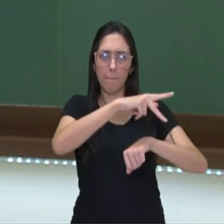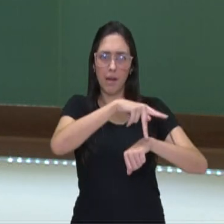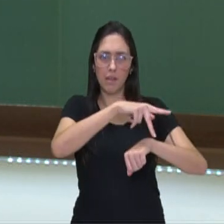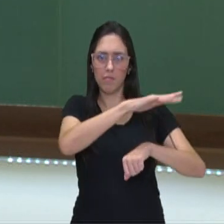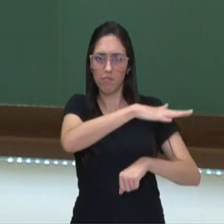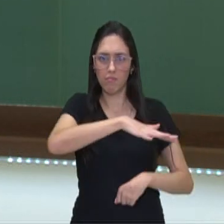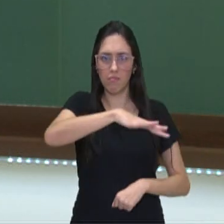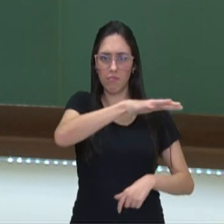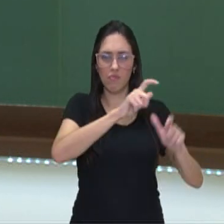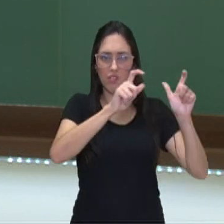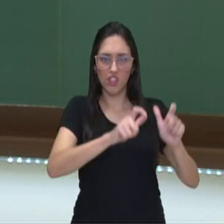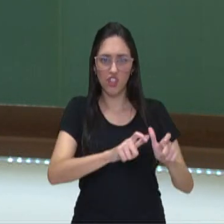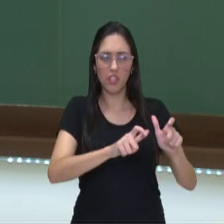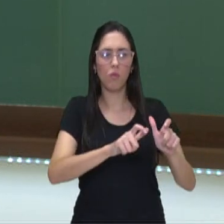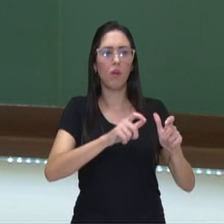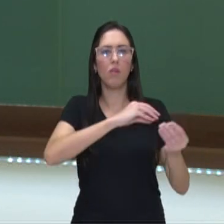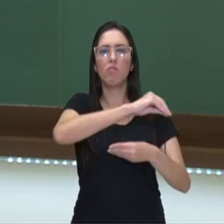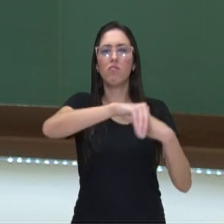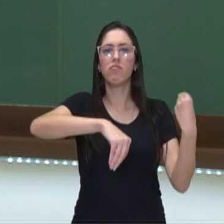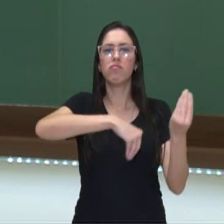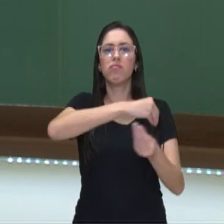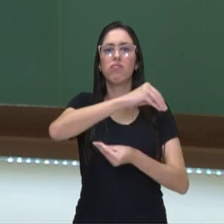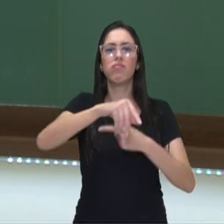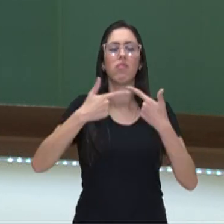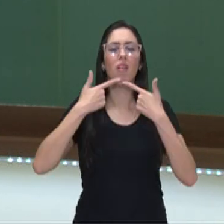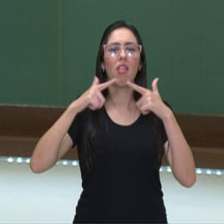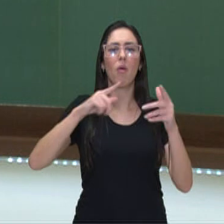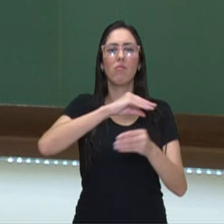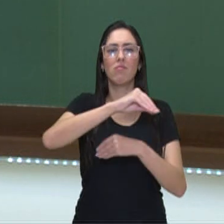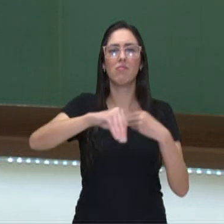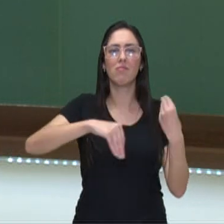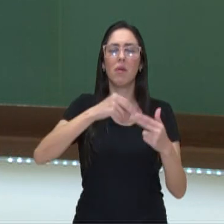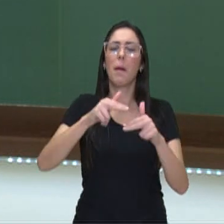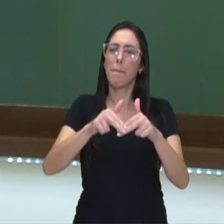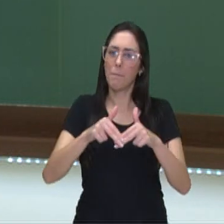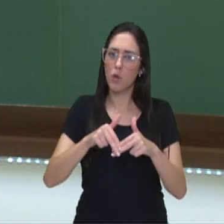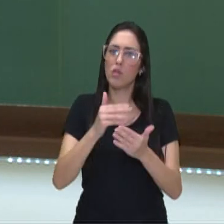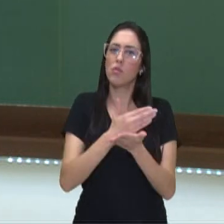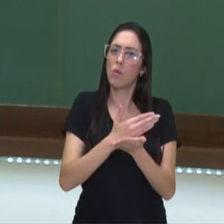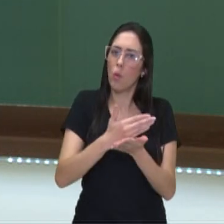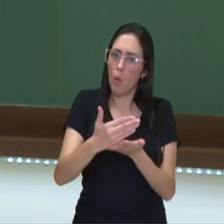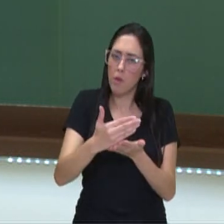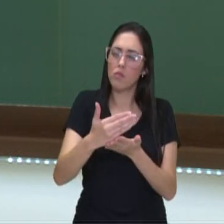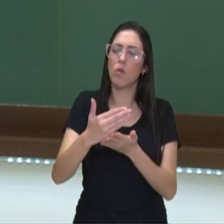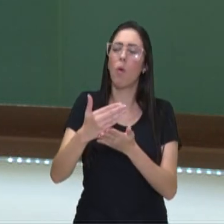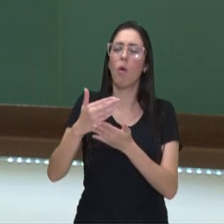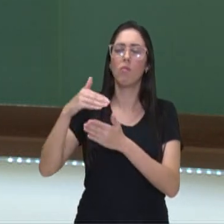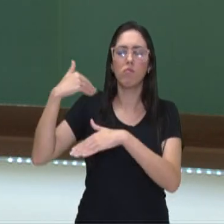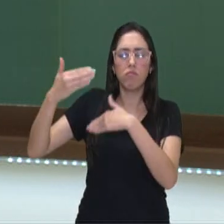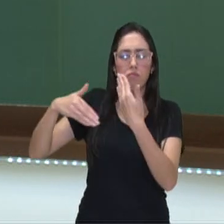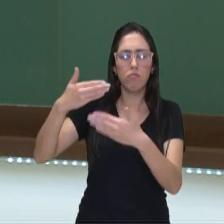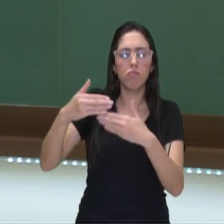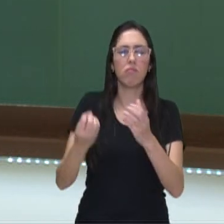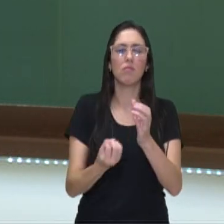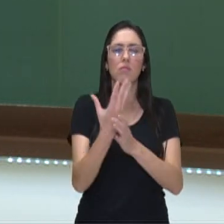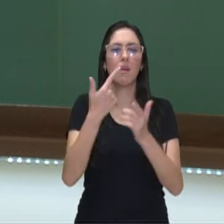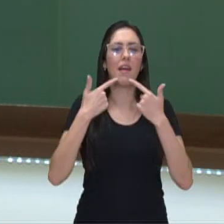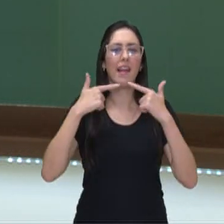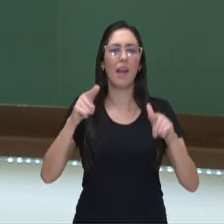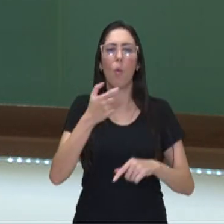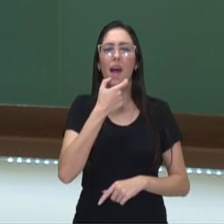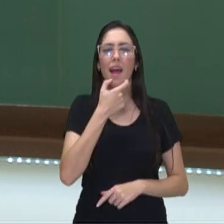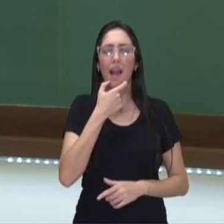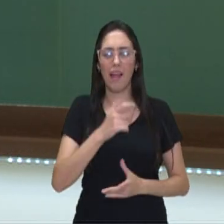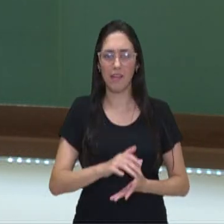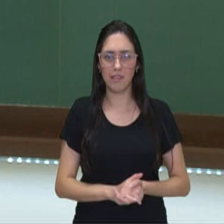primeiras palavras em inglês. Foi aí que começou, aí que teve início então a língua inglesa. Vamos ler o texto? Ele está